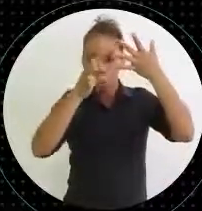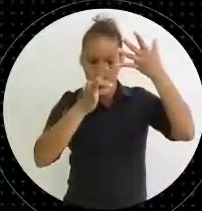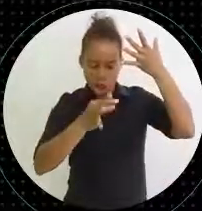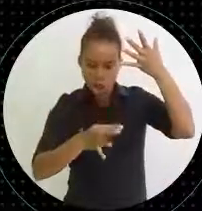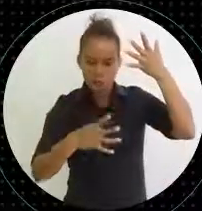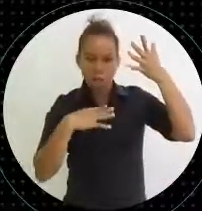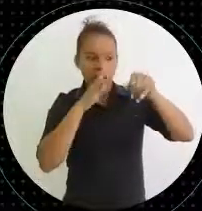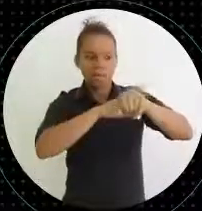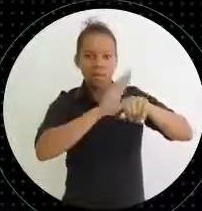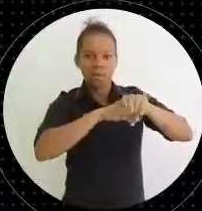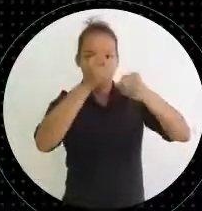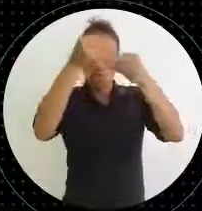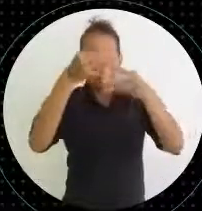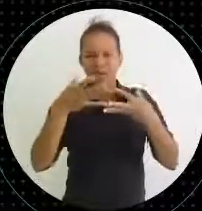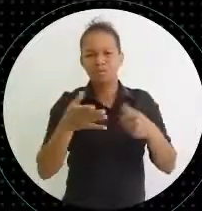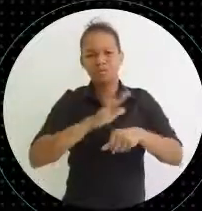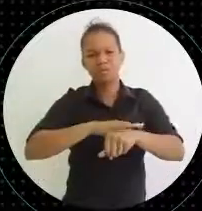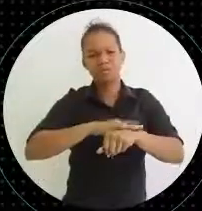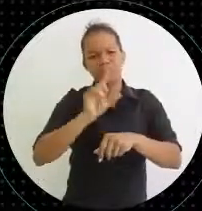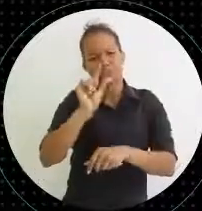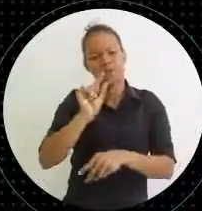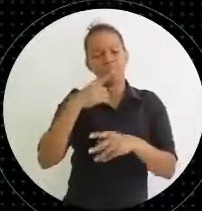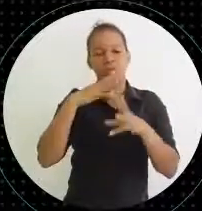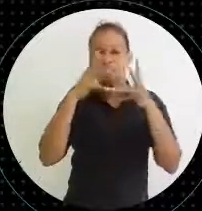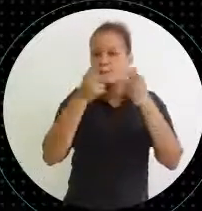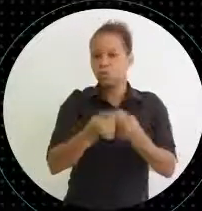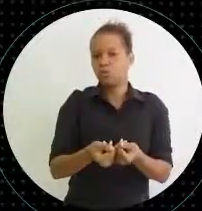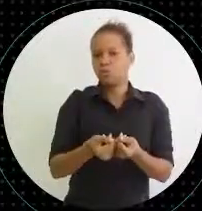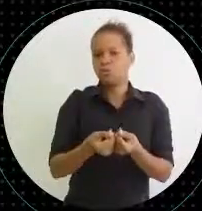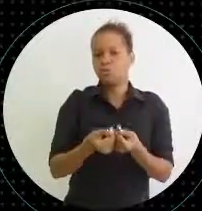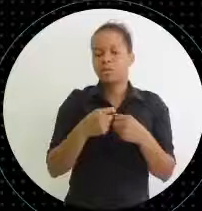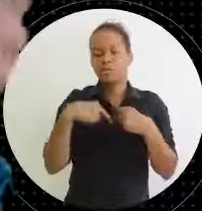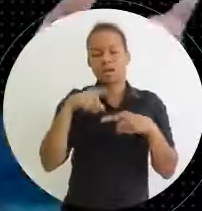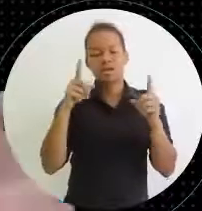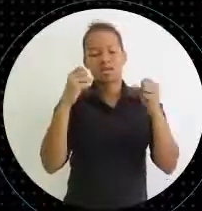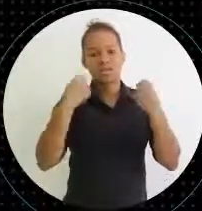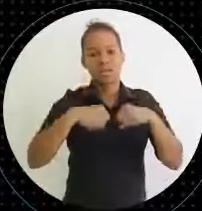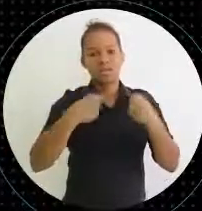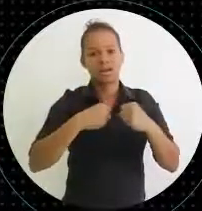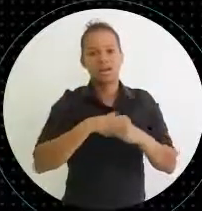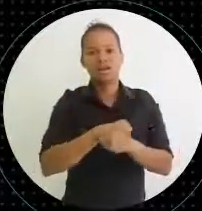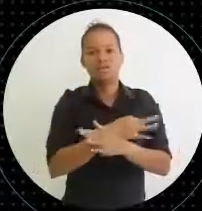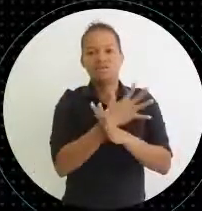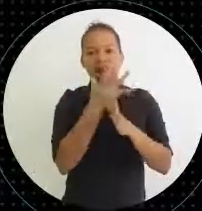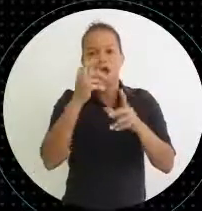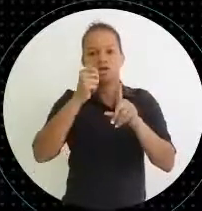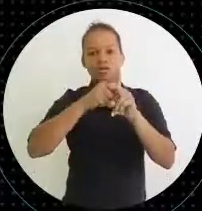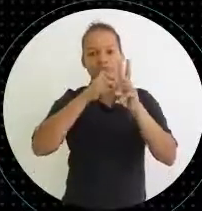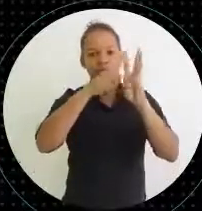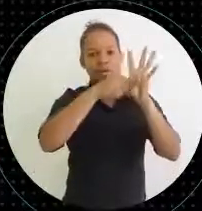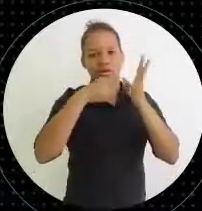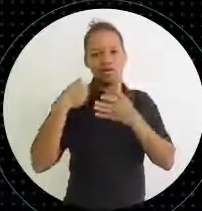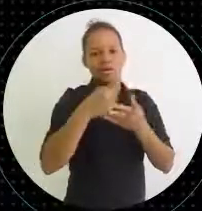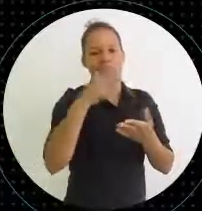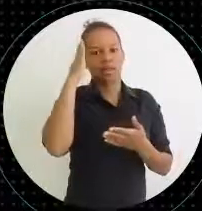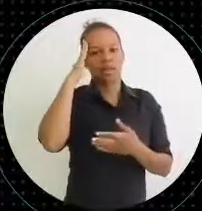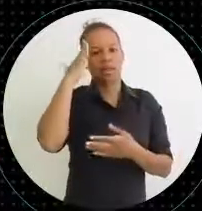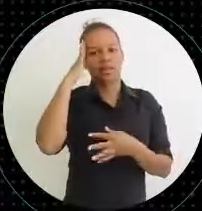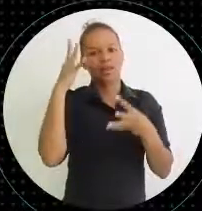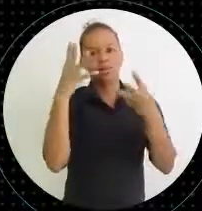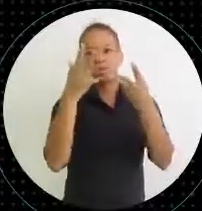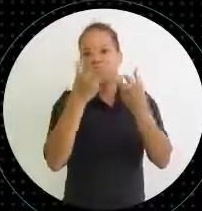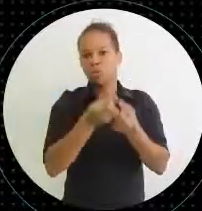curto espaço de tempo que a gente tem, todas as partes dele. A gente precisaria de vários meses para poder entender ele,